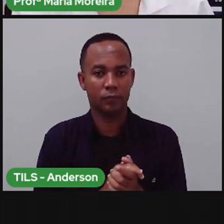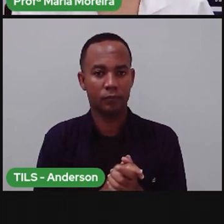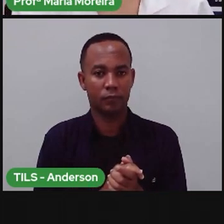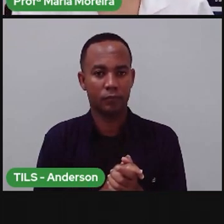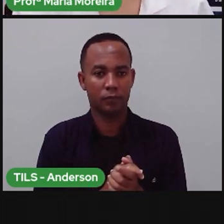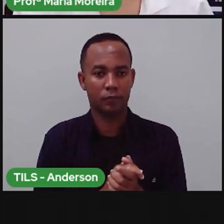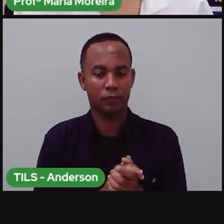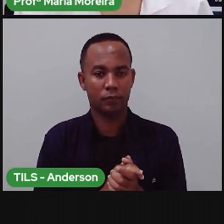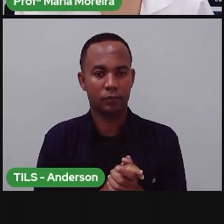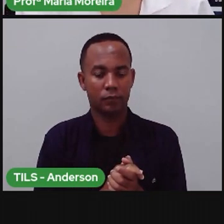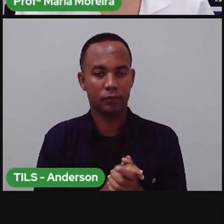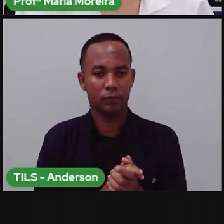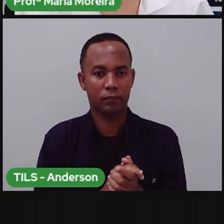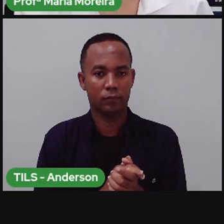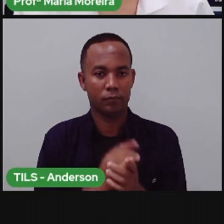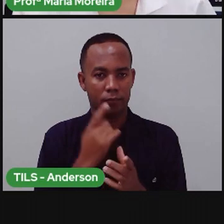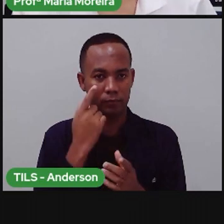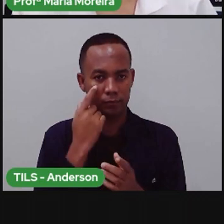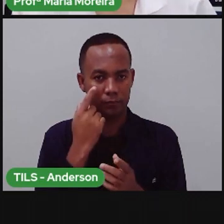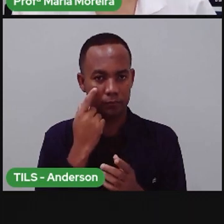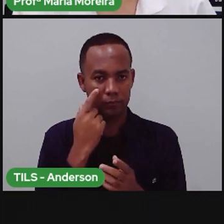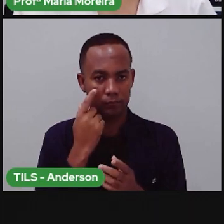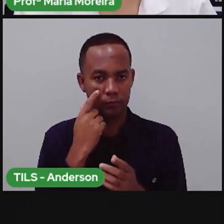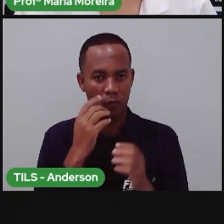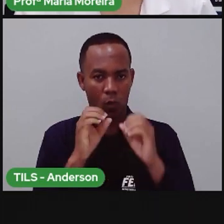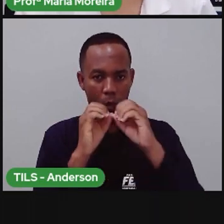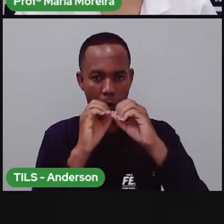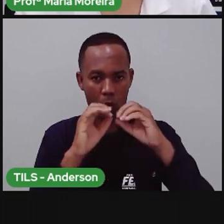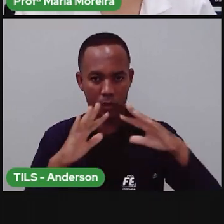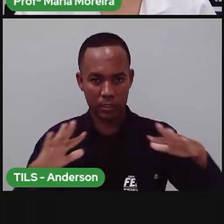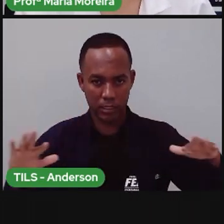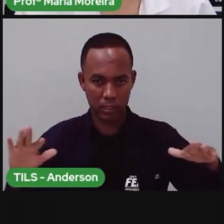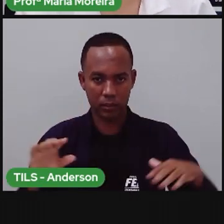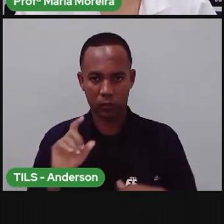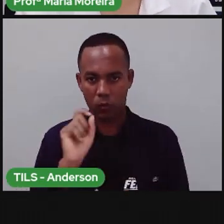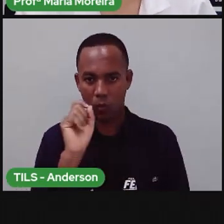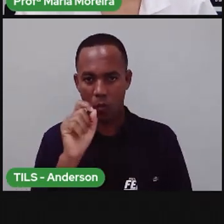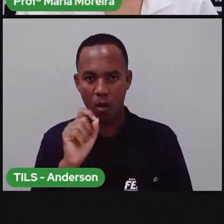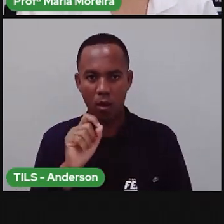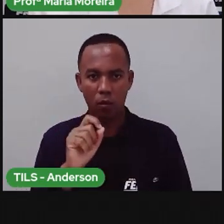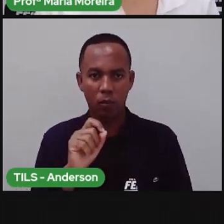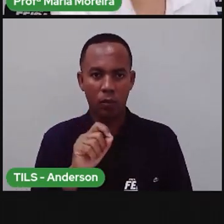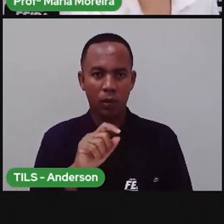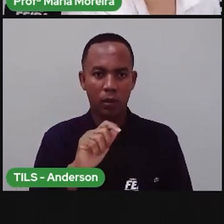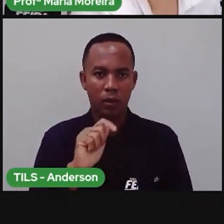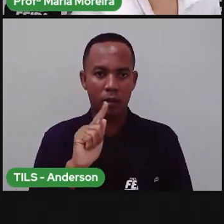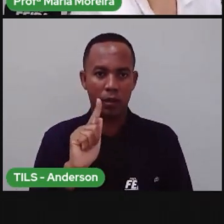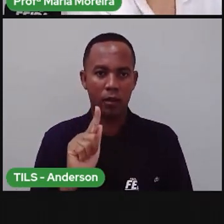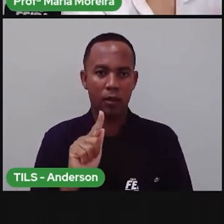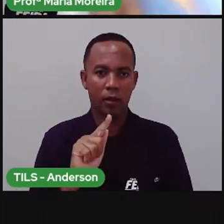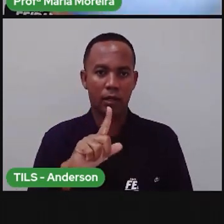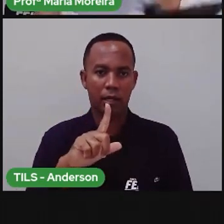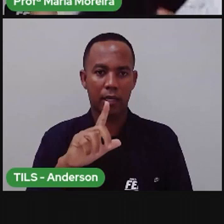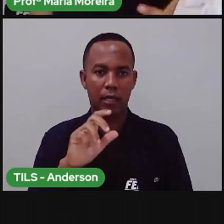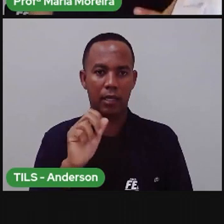Bom, nosso último oceano, né? Que é o glacial Antártico, que fica onde, ó?